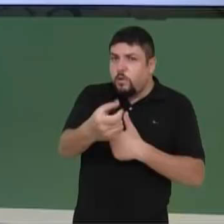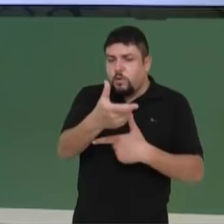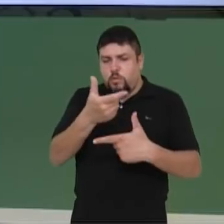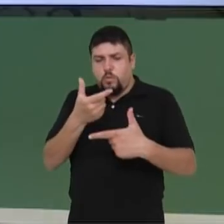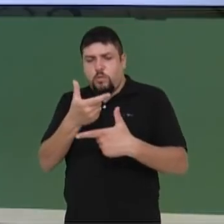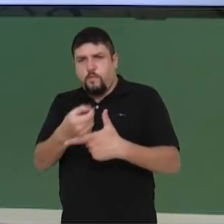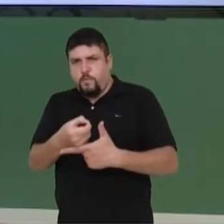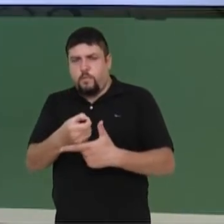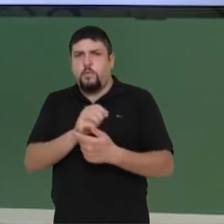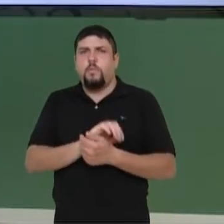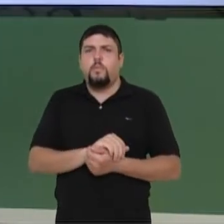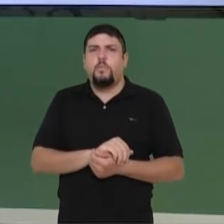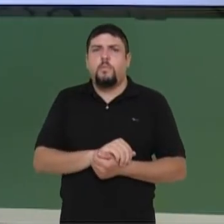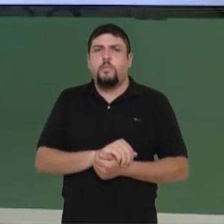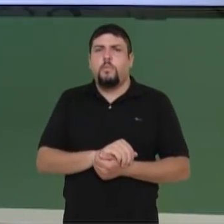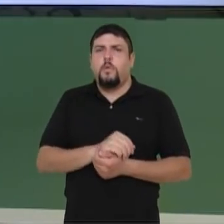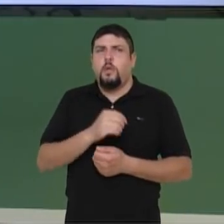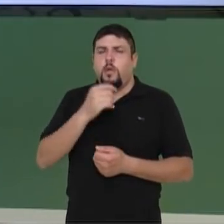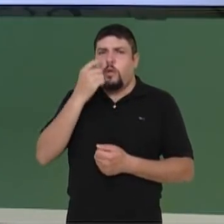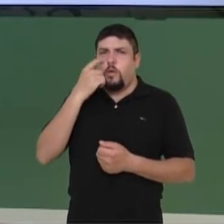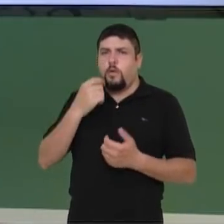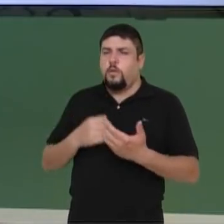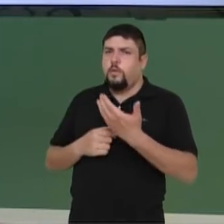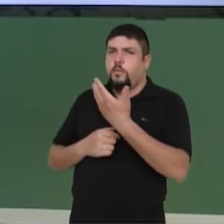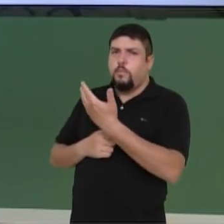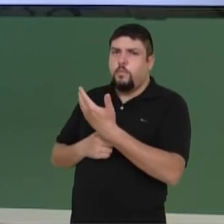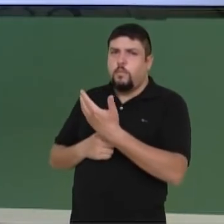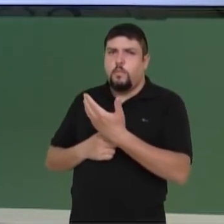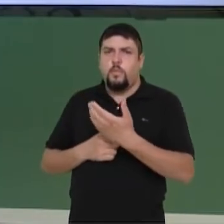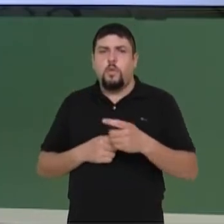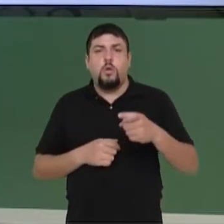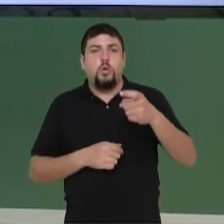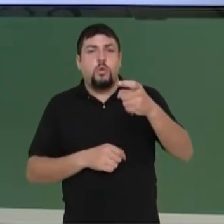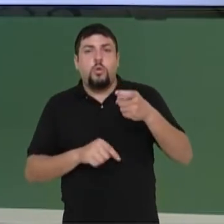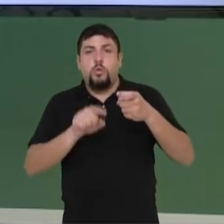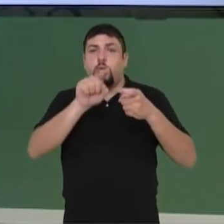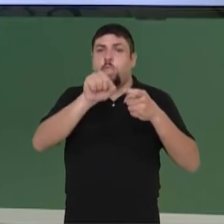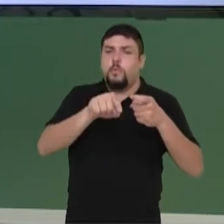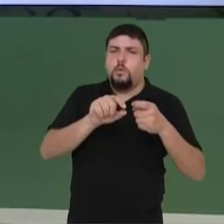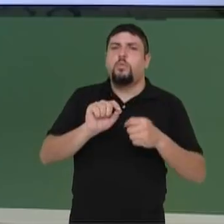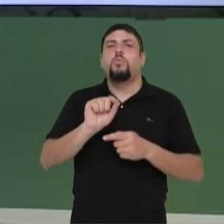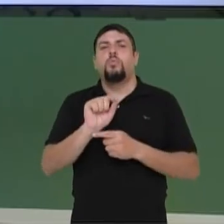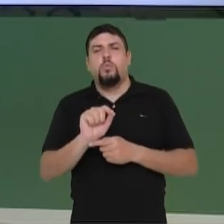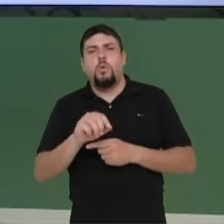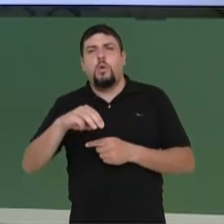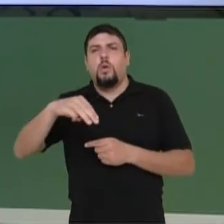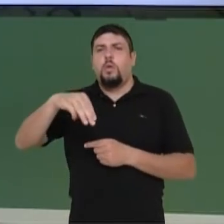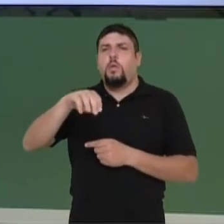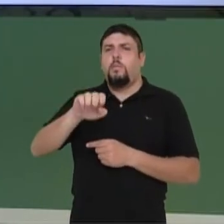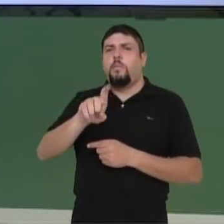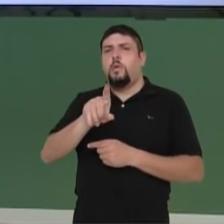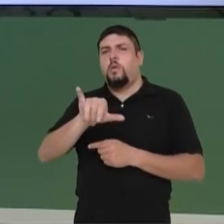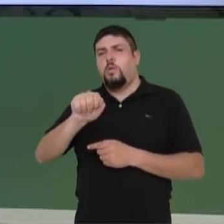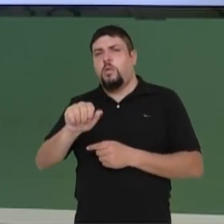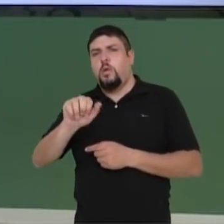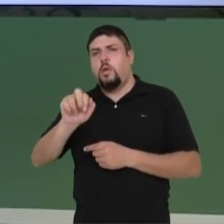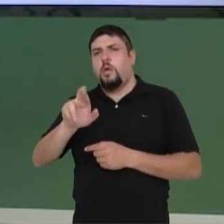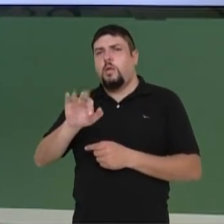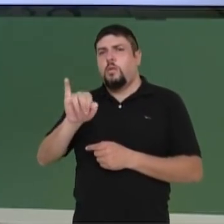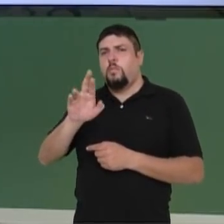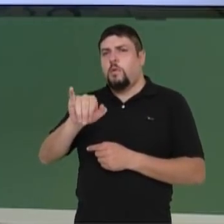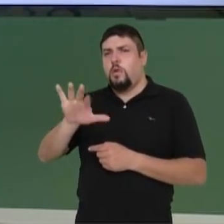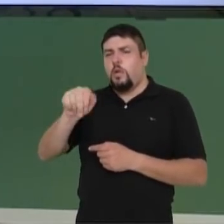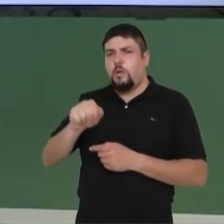20. Esse símbolo que eu coloquei aqui, o x barra, é o símbolo de média aritmética. Tá? Esse símbolozão aqui que a gente